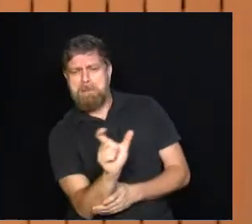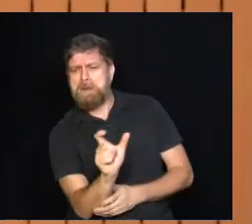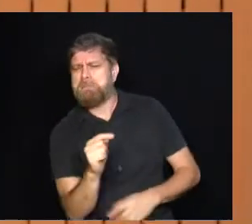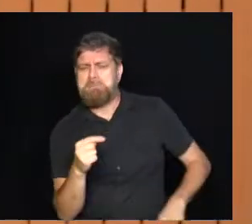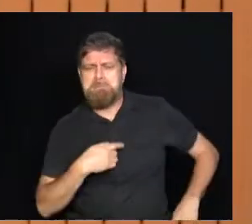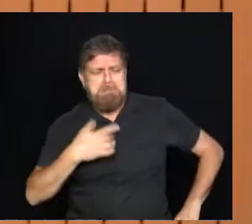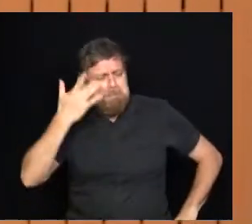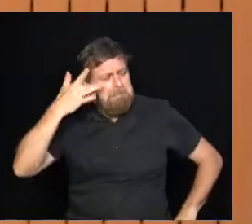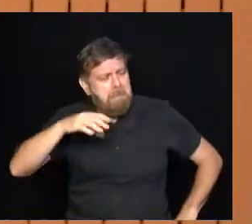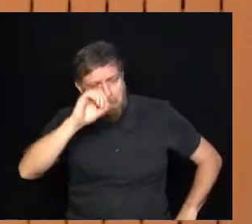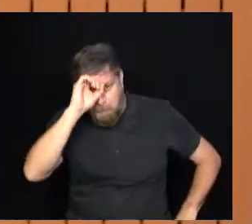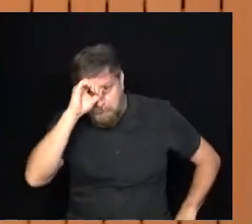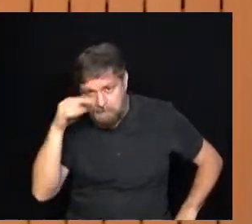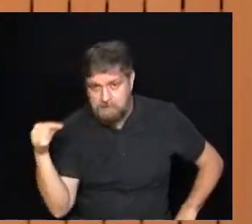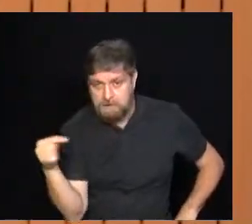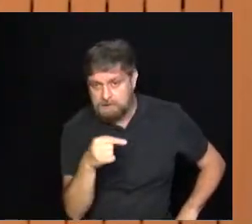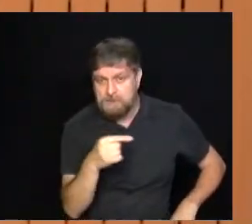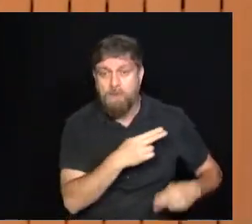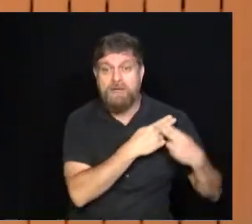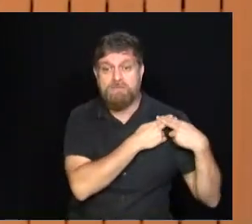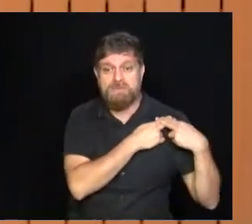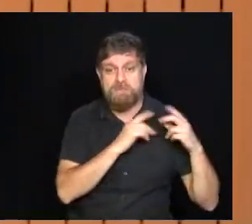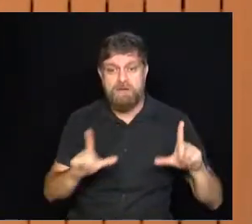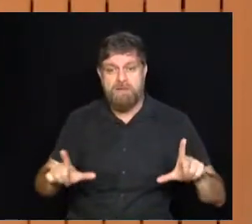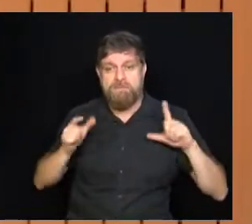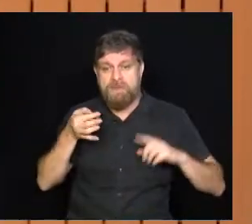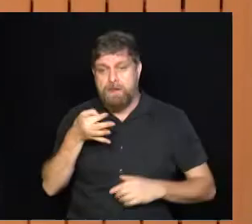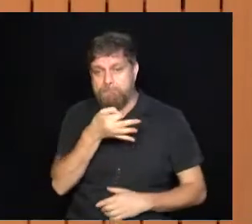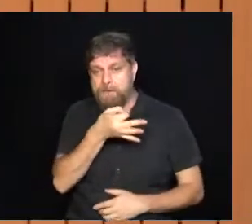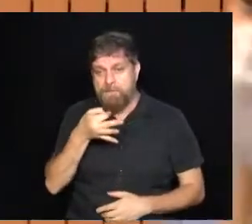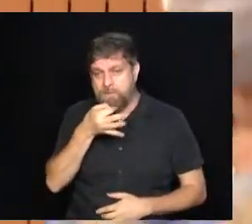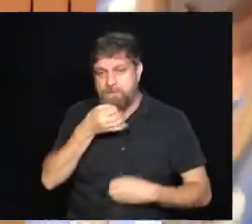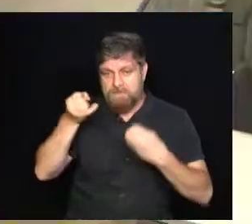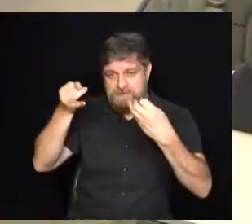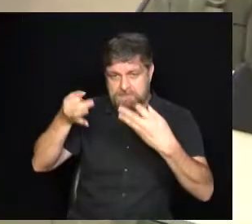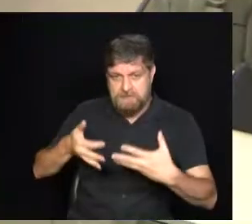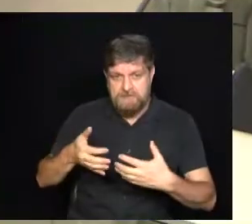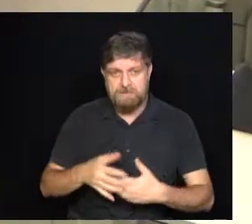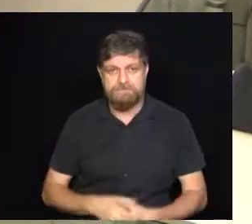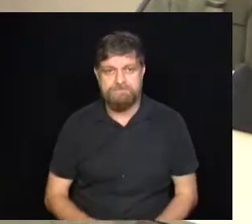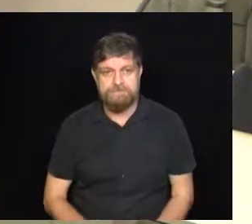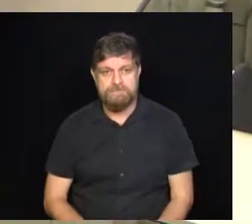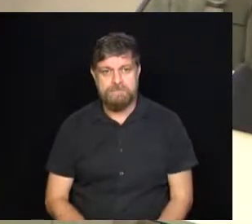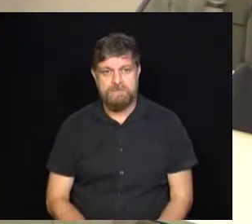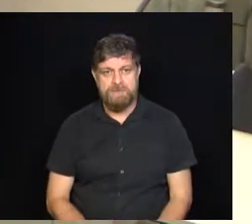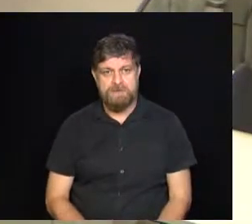Então, Grazi, responsabilidade. Vem cá. Ai, secretária.